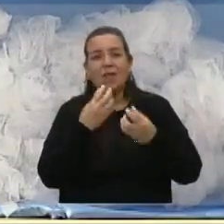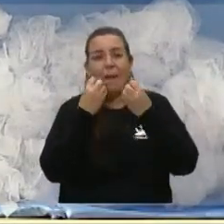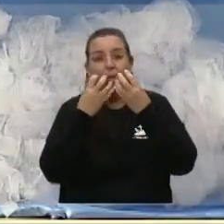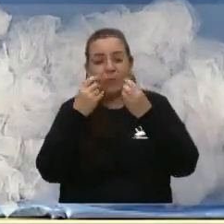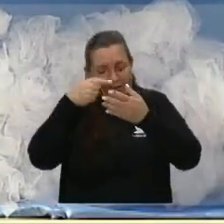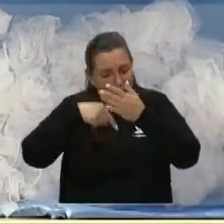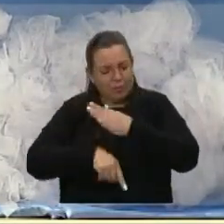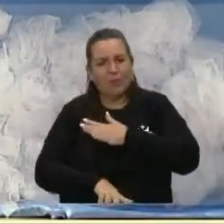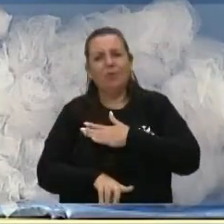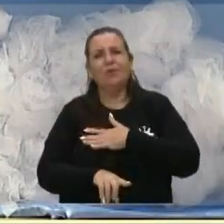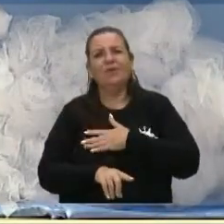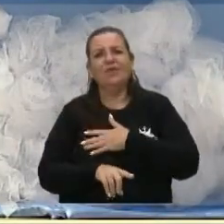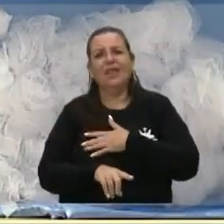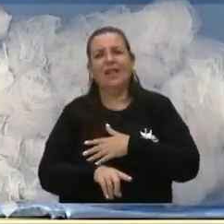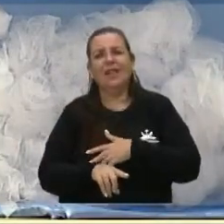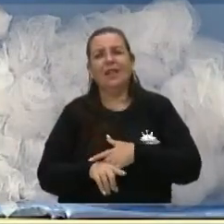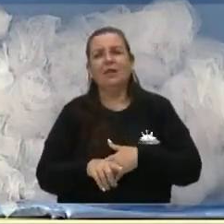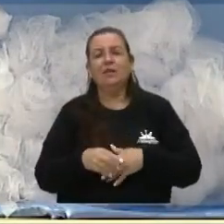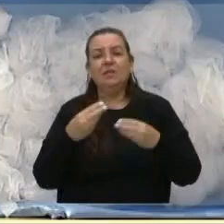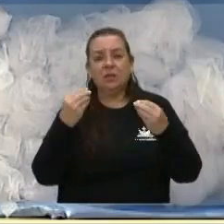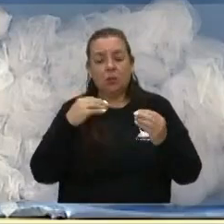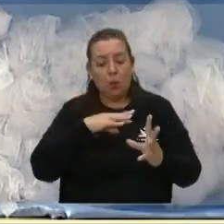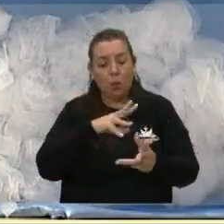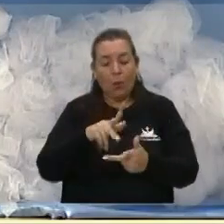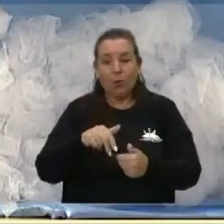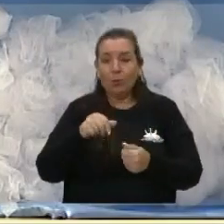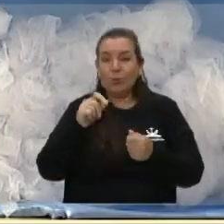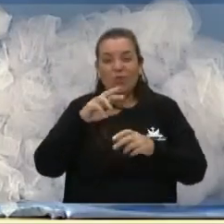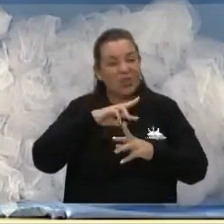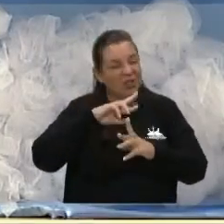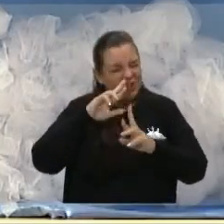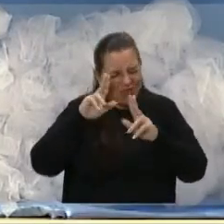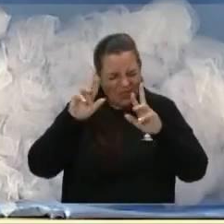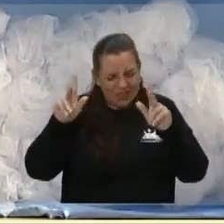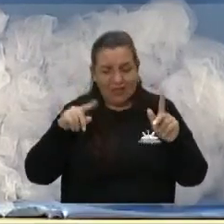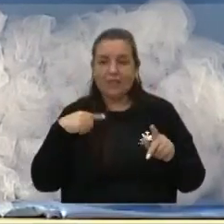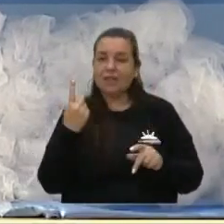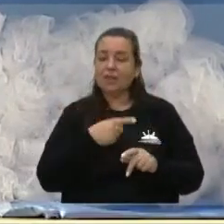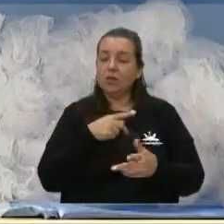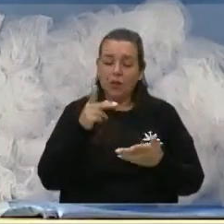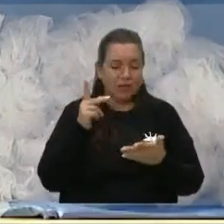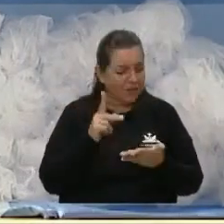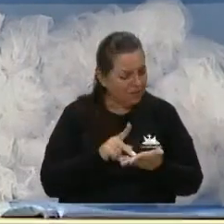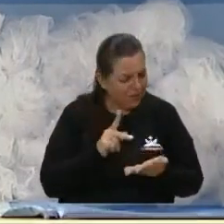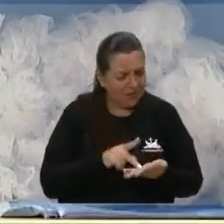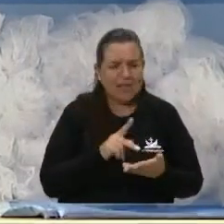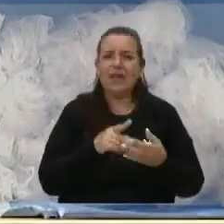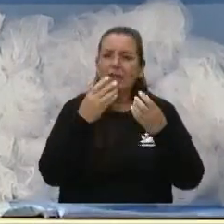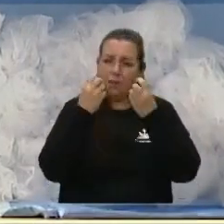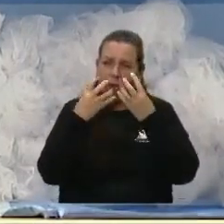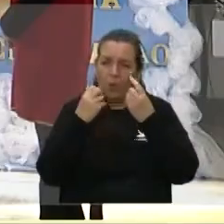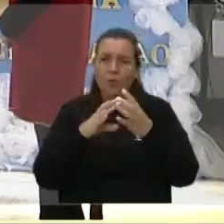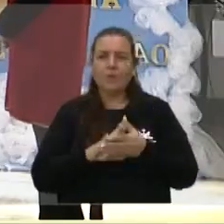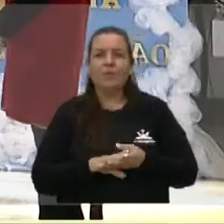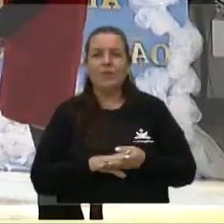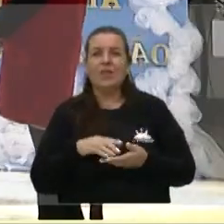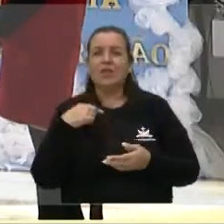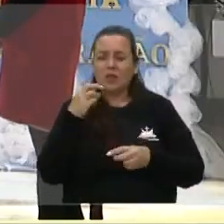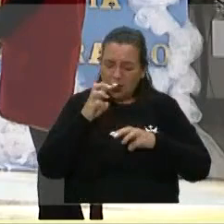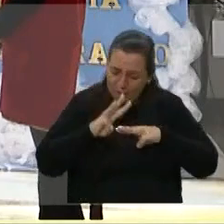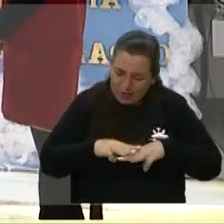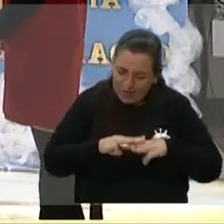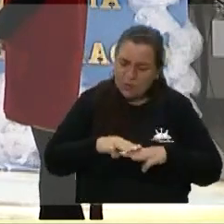Benignidade. E como o mundo seria diferente se nós fôssemos e vivêssemos prisioneiros do Espírito